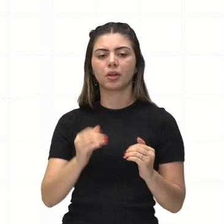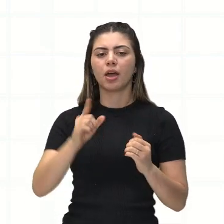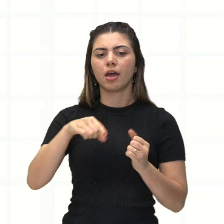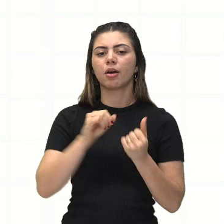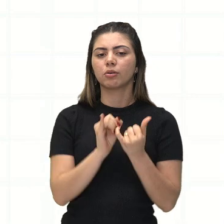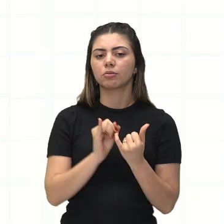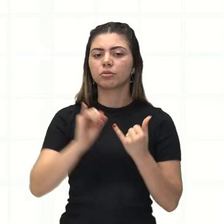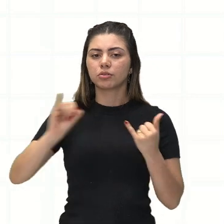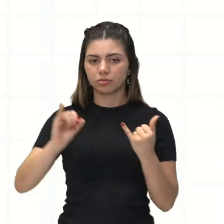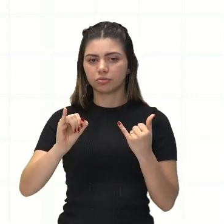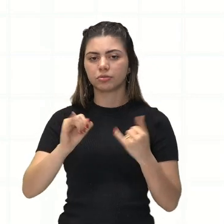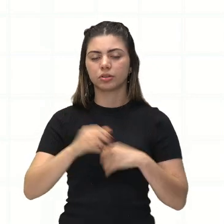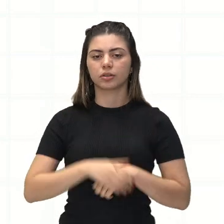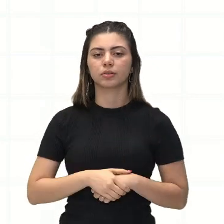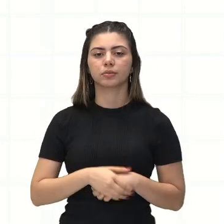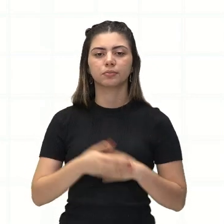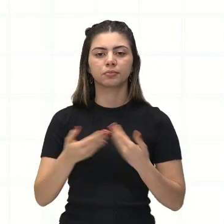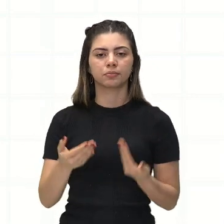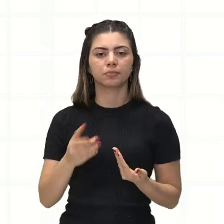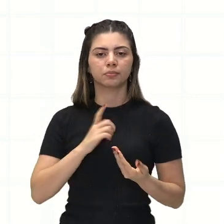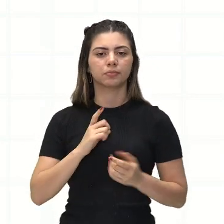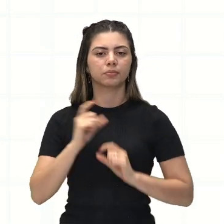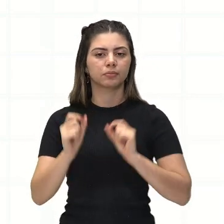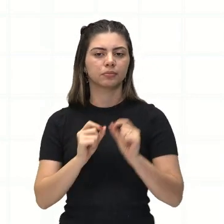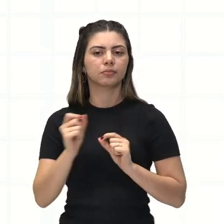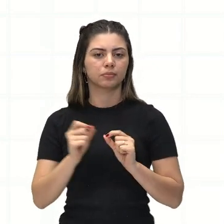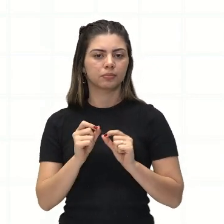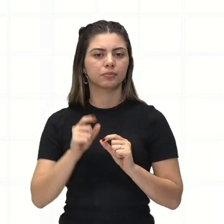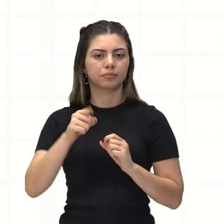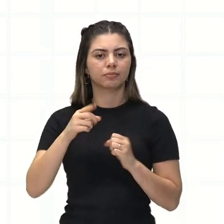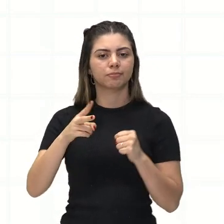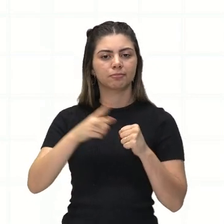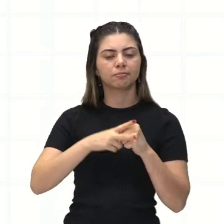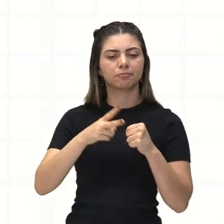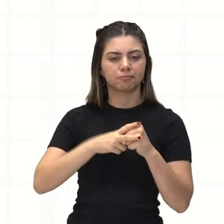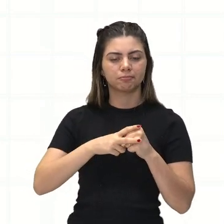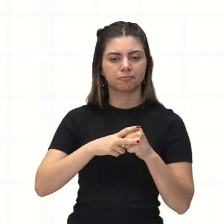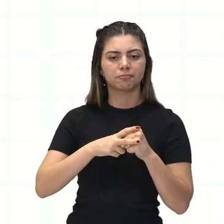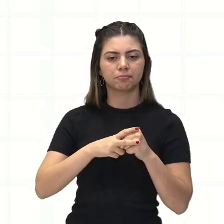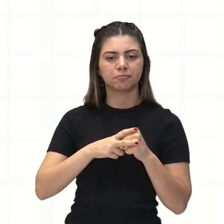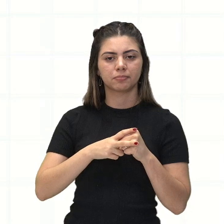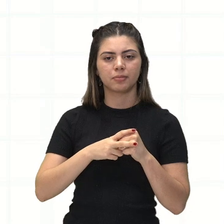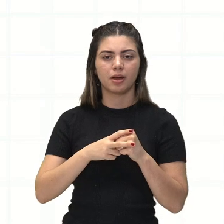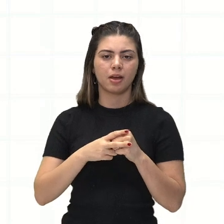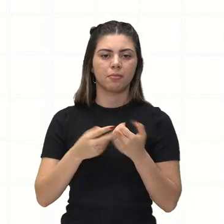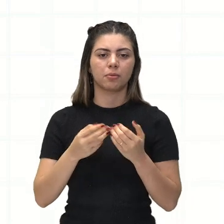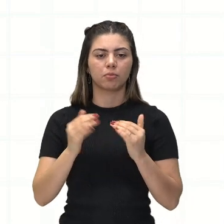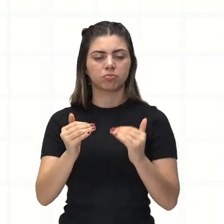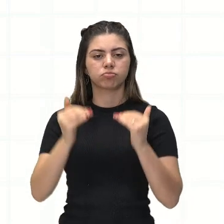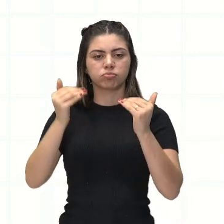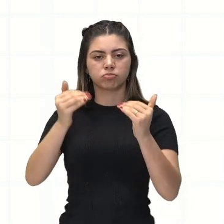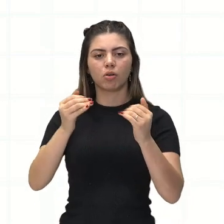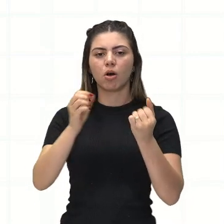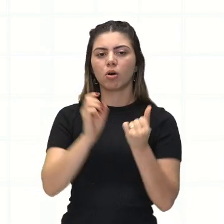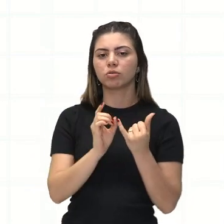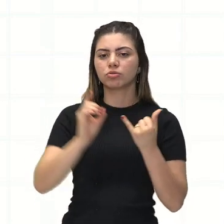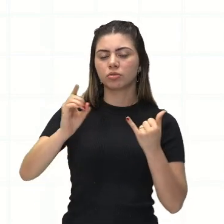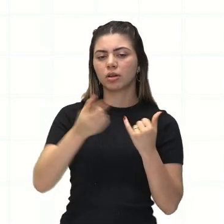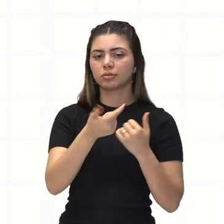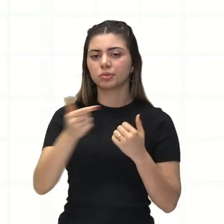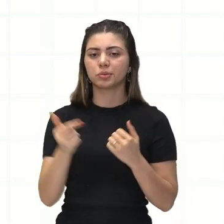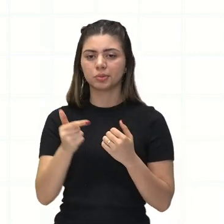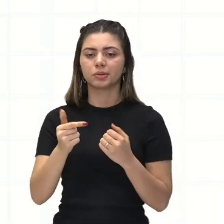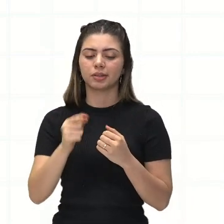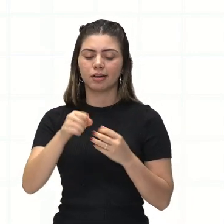tenho entre o verbo e esse complemento a ausência dessa preposição. Eu não vou ter, que é diferente do